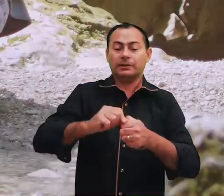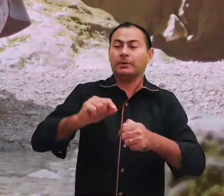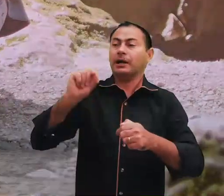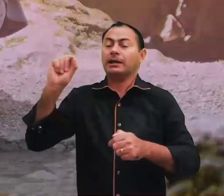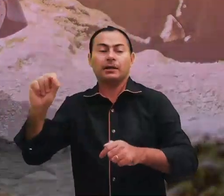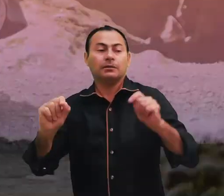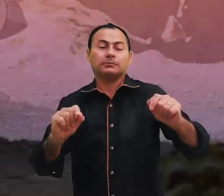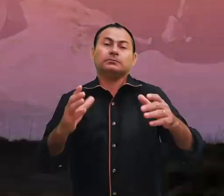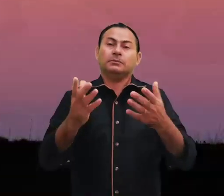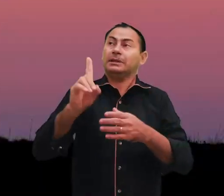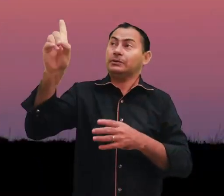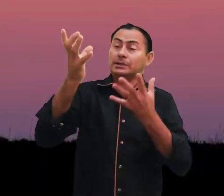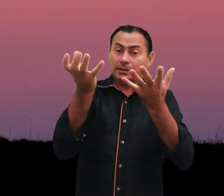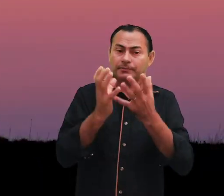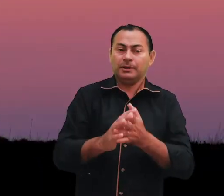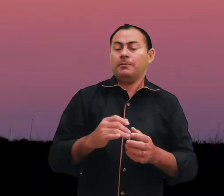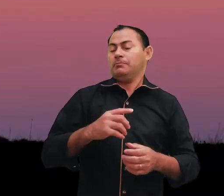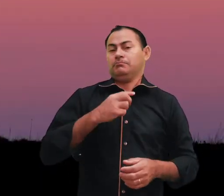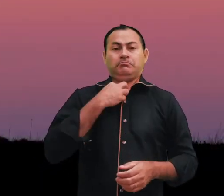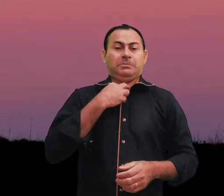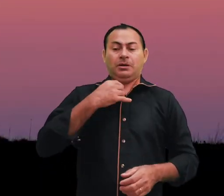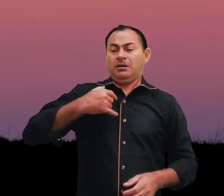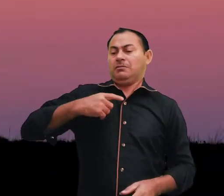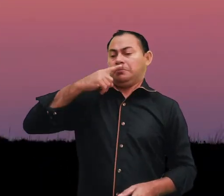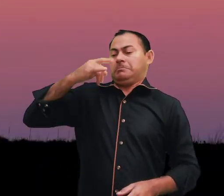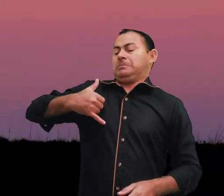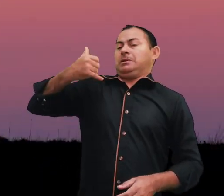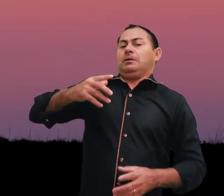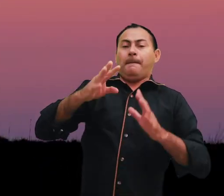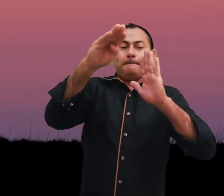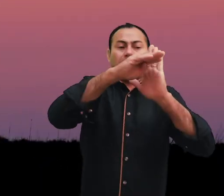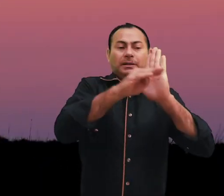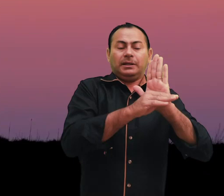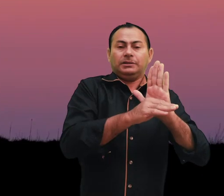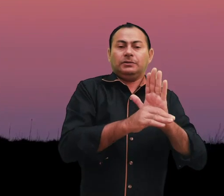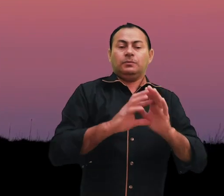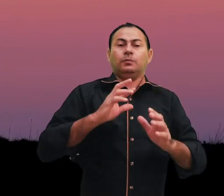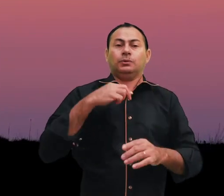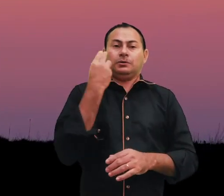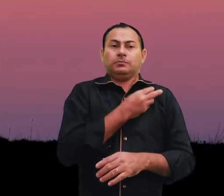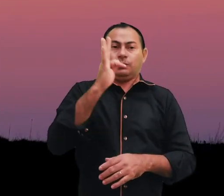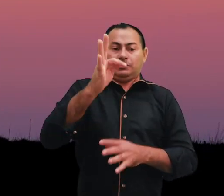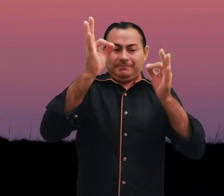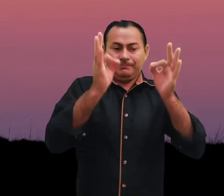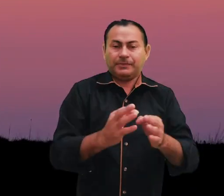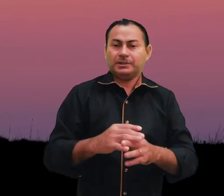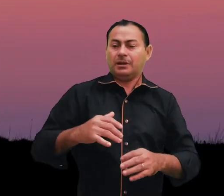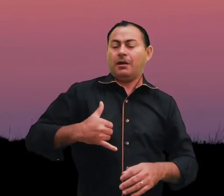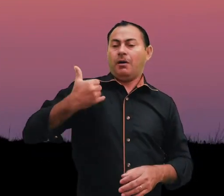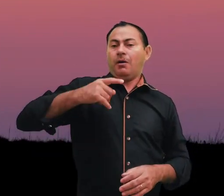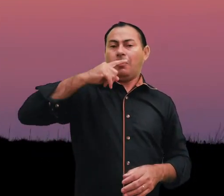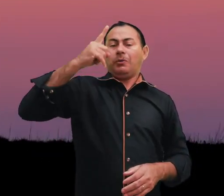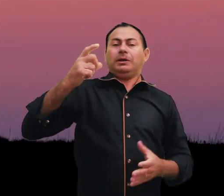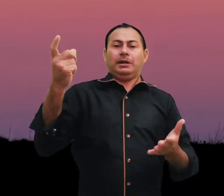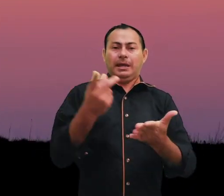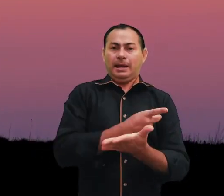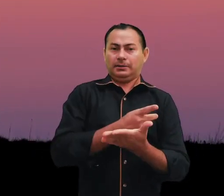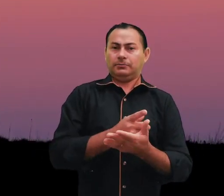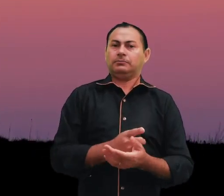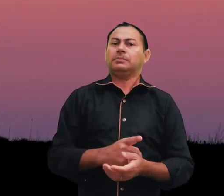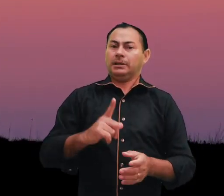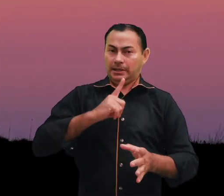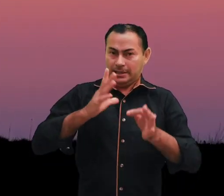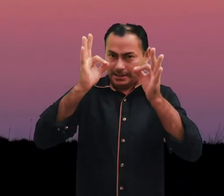ou aquilo. Não podemos ser orgulhosos e planejar nosso futuro com tanta confiança. Esse tipo de orgulho é errado.